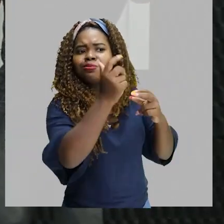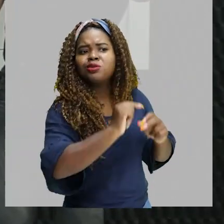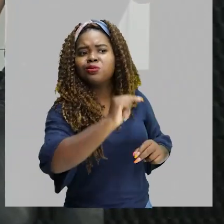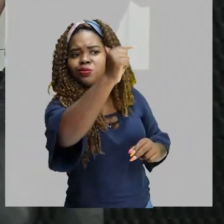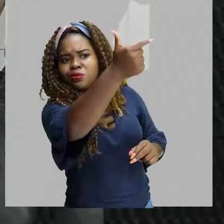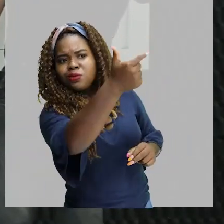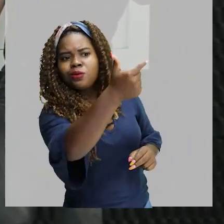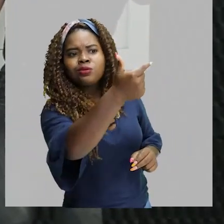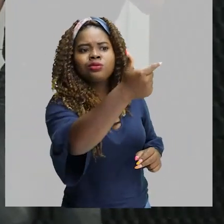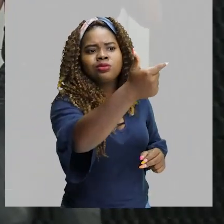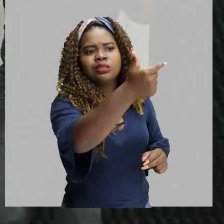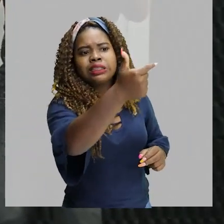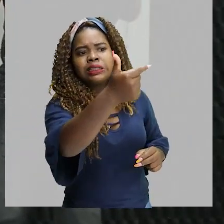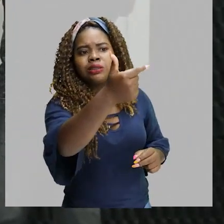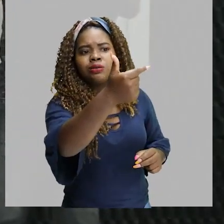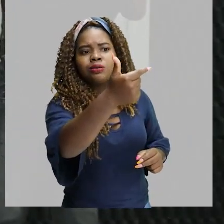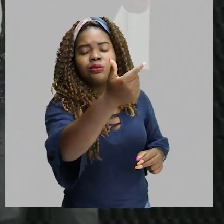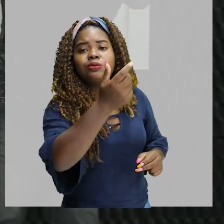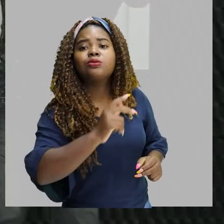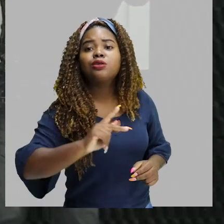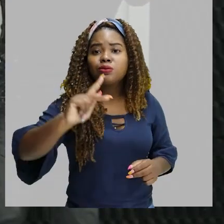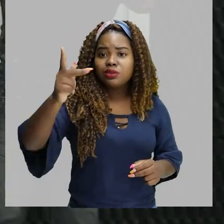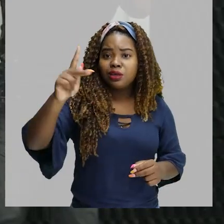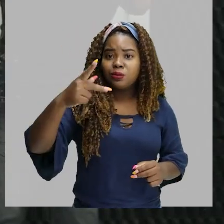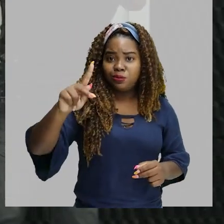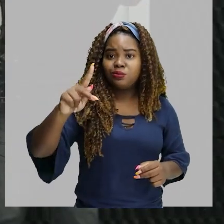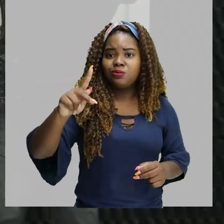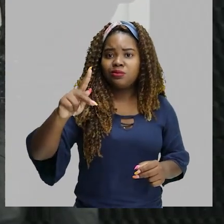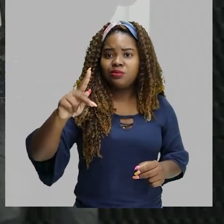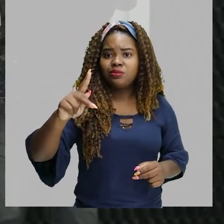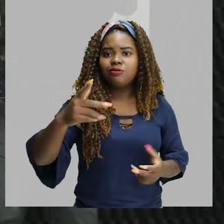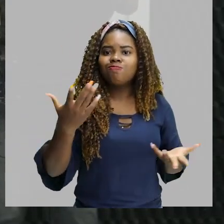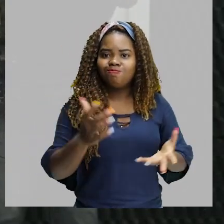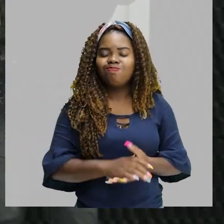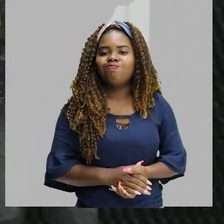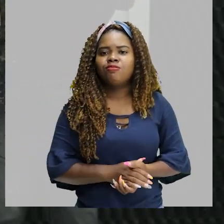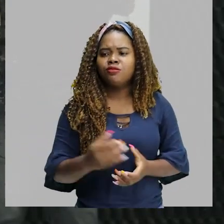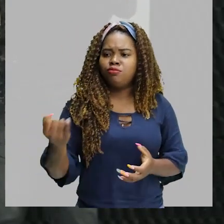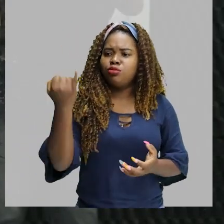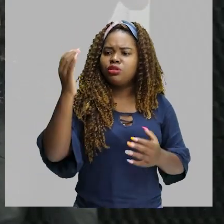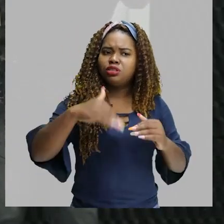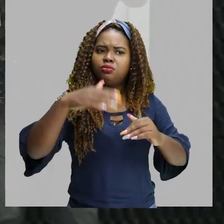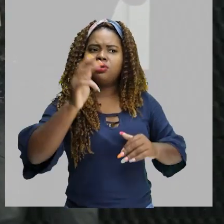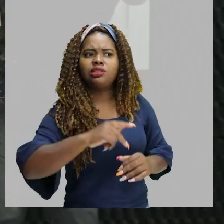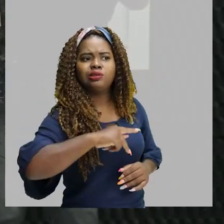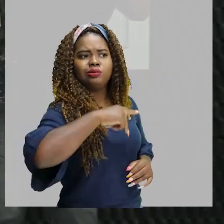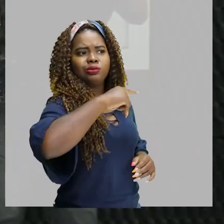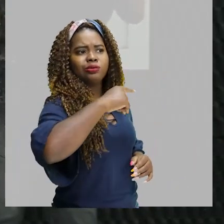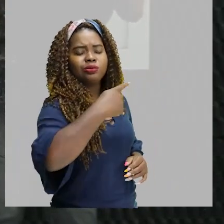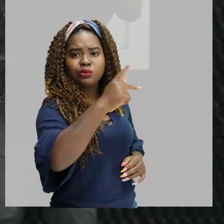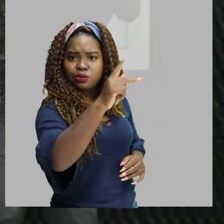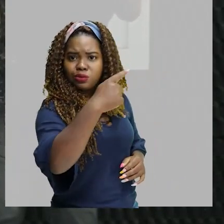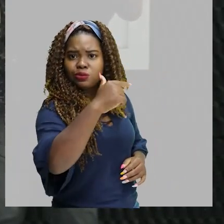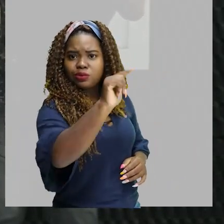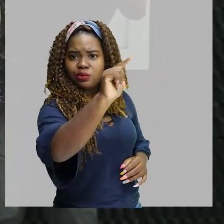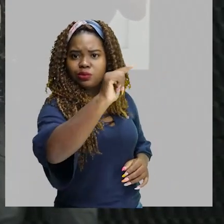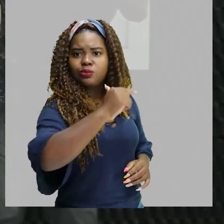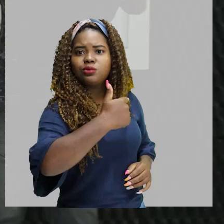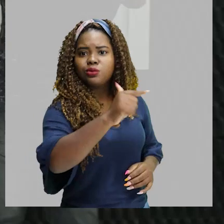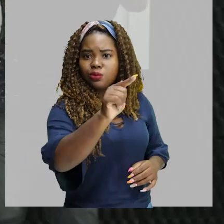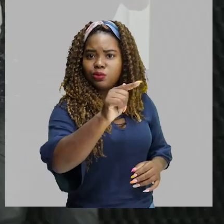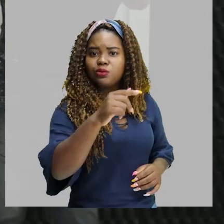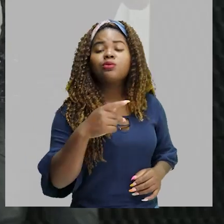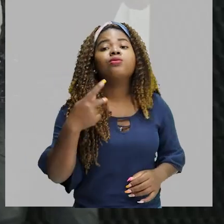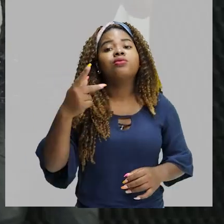o jardim do outro do que para o seu. Tá? Parece que você se importa mais se a vida do outro vai dar certo que da sua. Parece